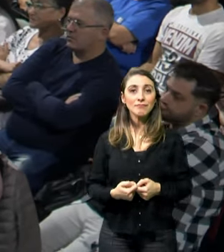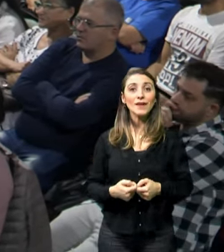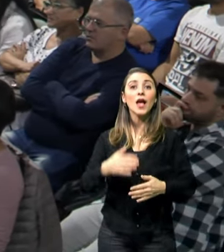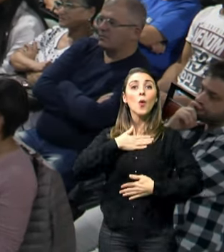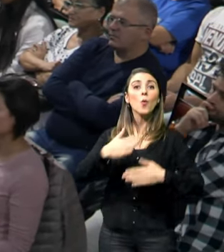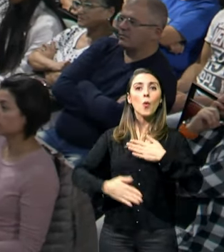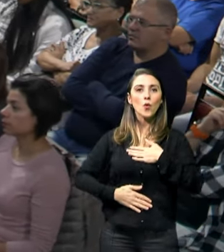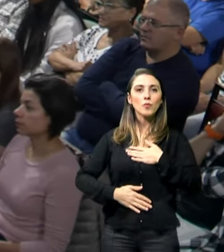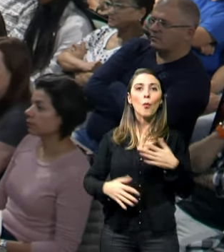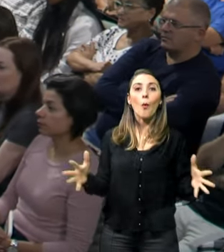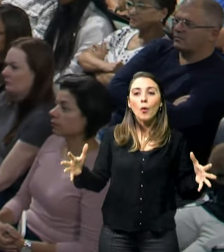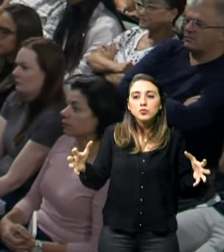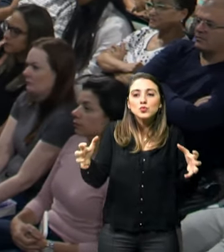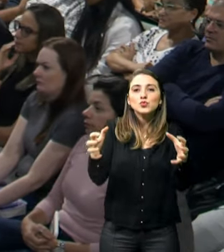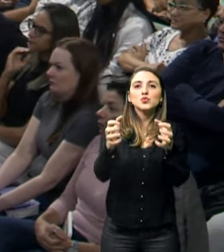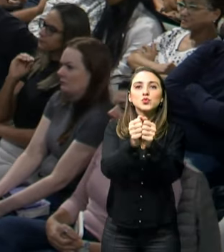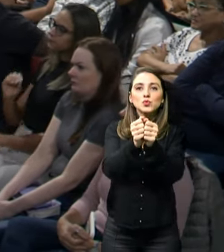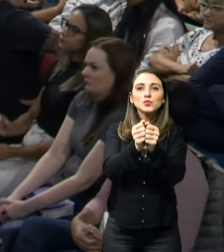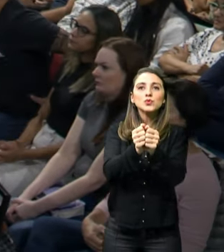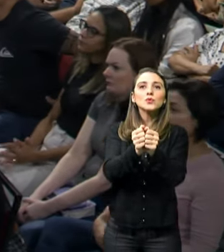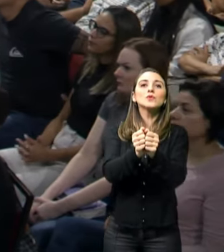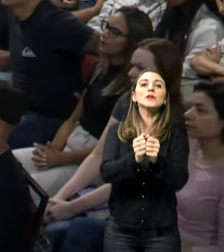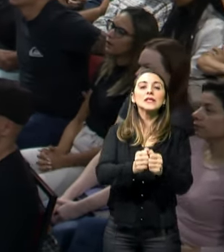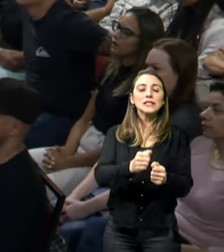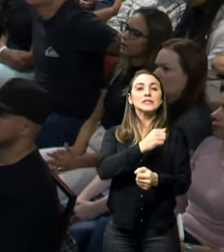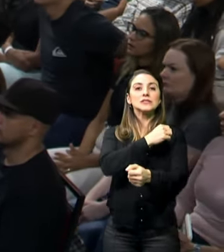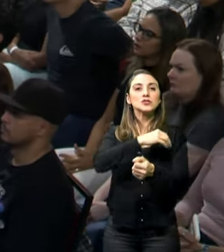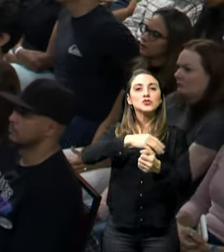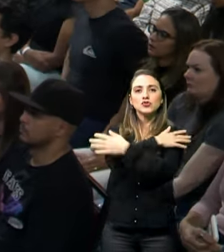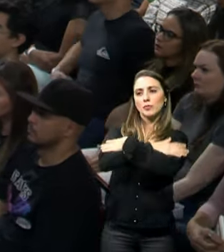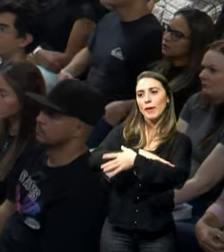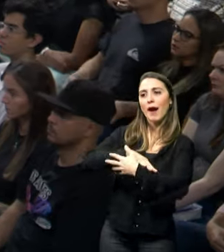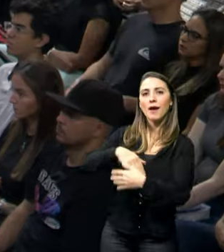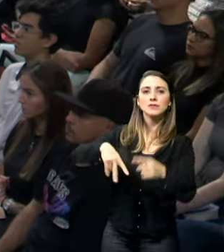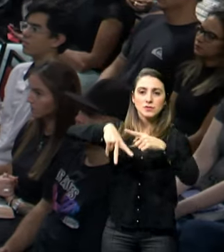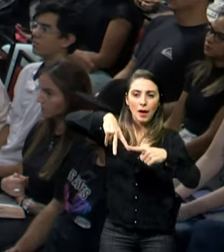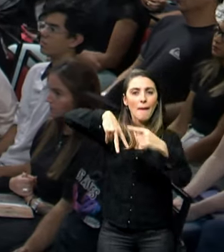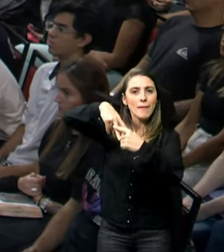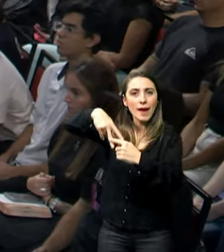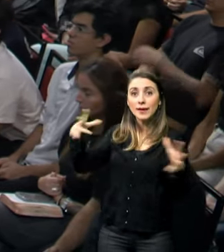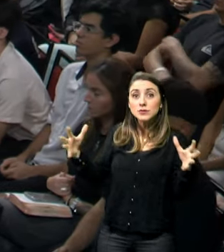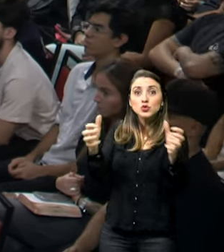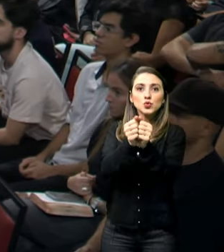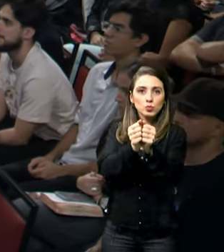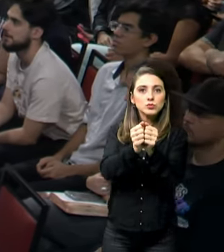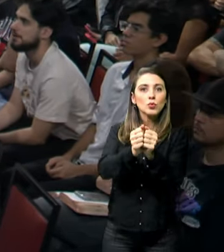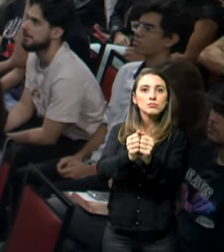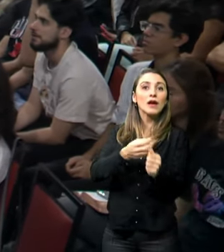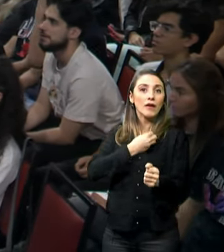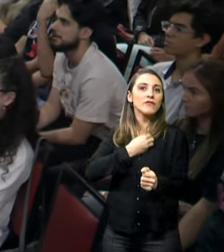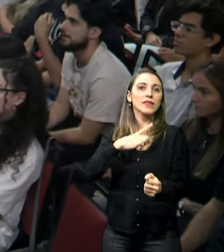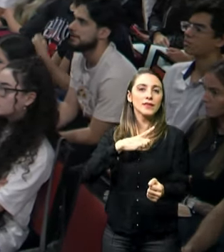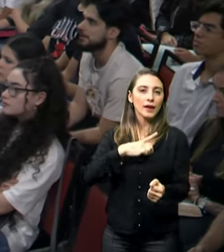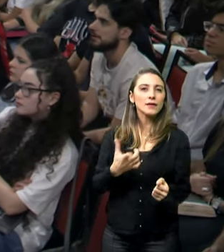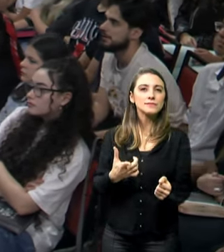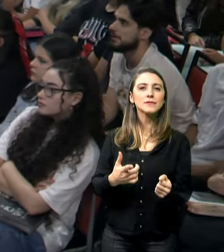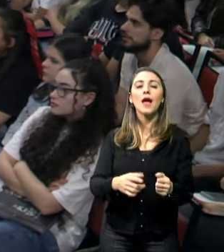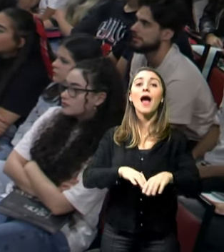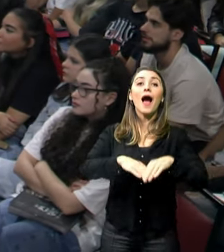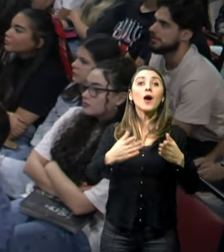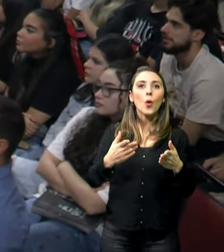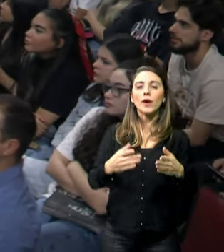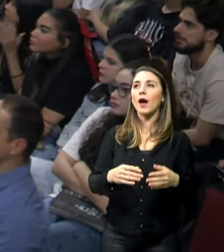interdependentes. A beleza da igreja está aí. Não existe vida. Por que não tem igreja online?